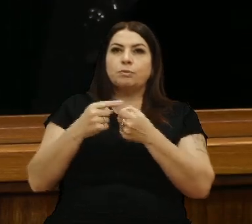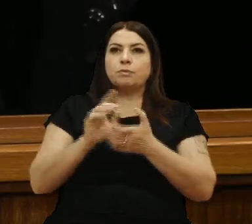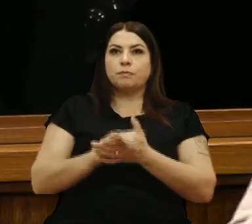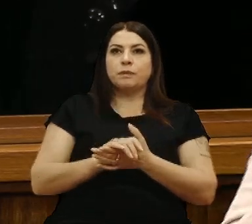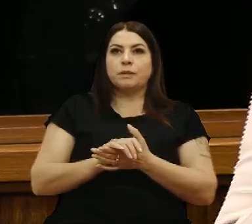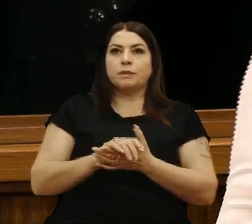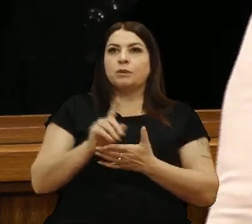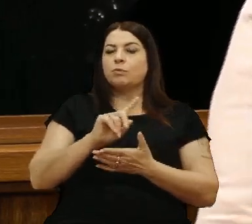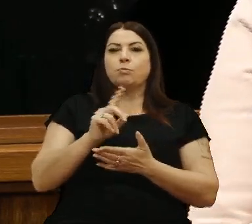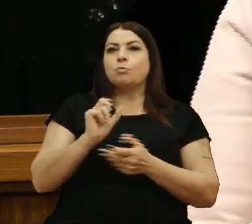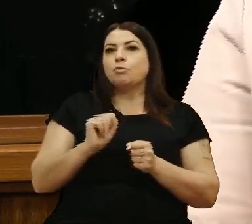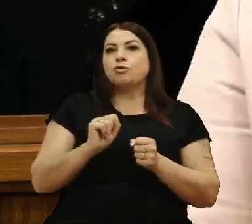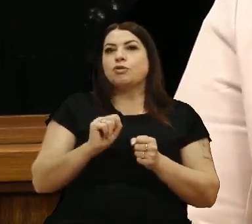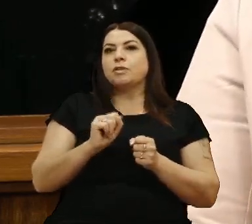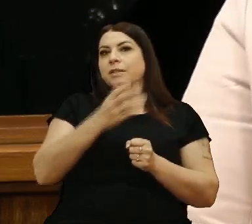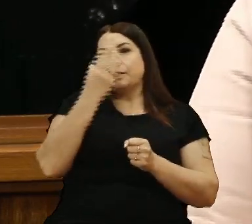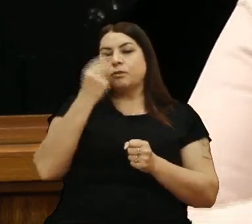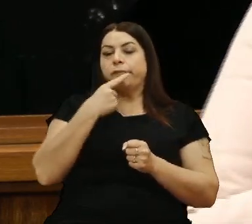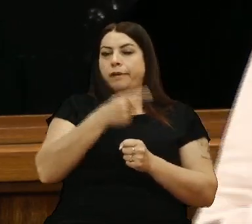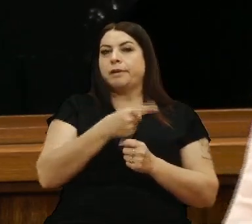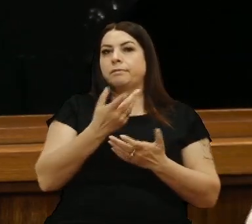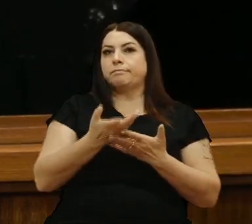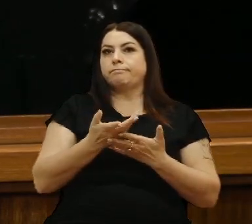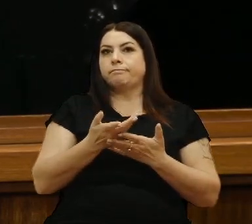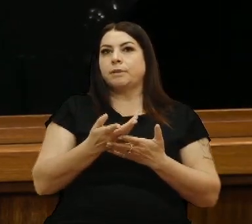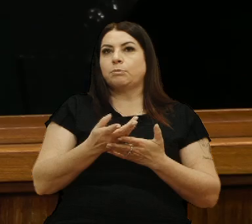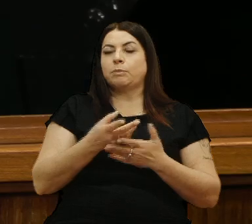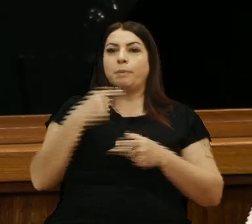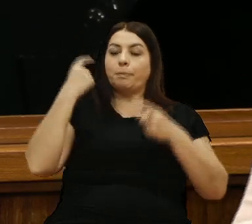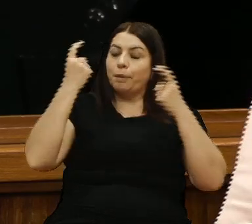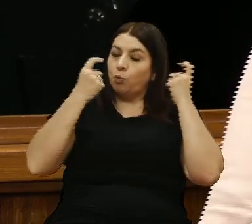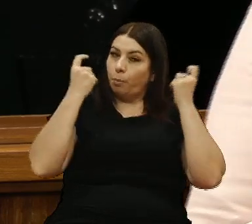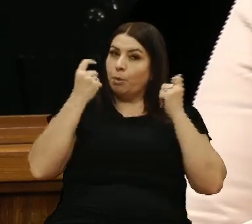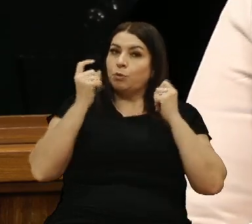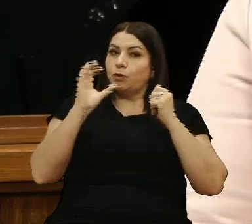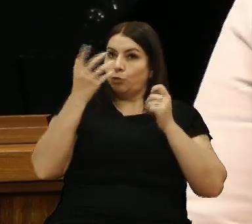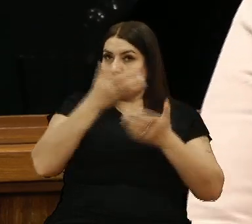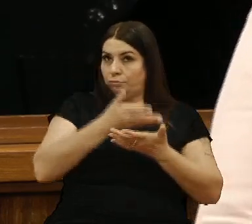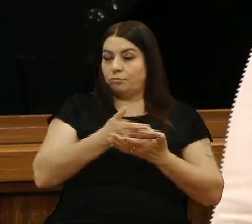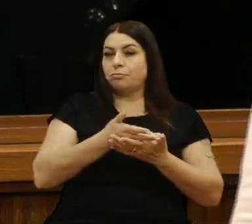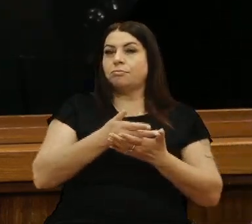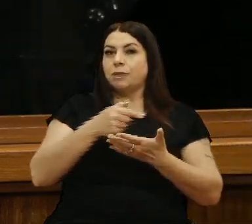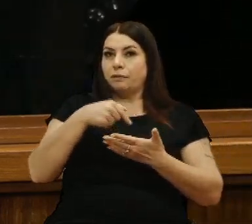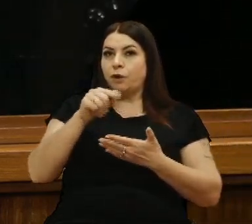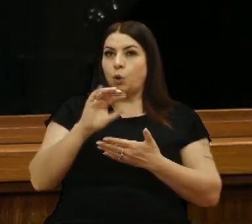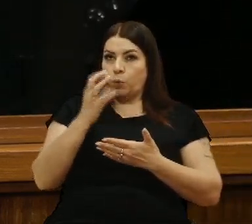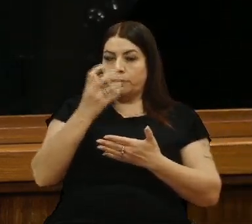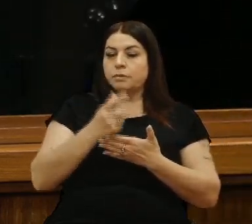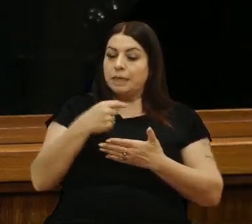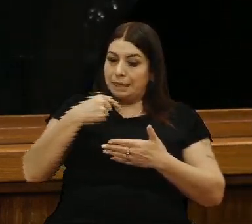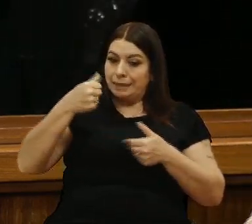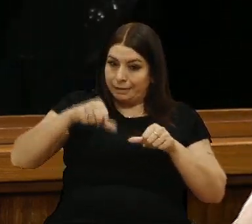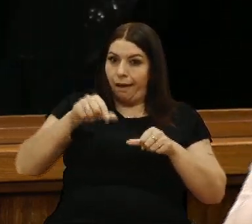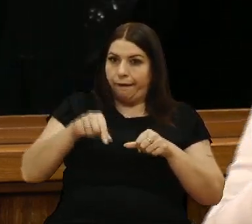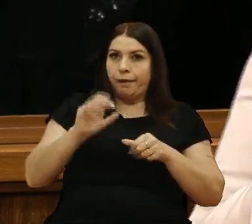Então, eu não poderia deixar de falar, porque eu fiquei bem preocupada com essa situação que vai acontecer, que está